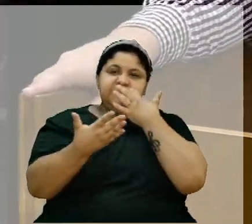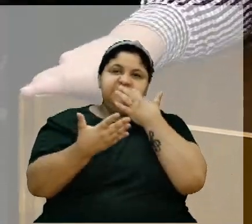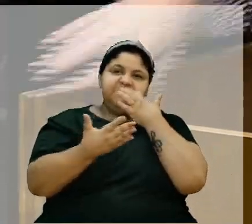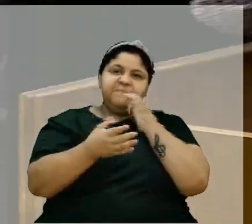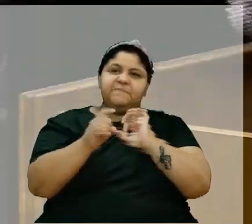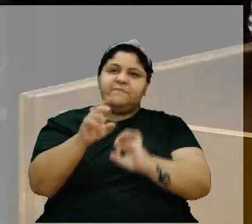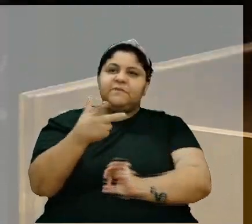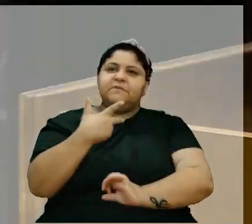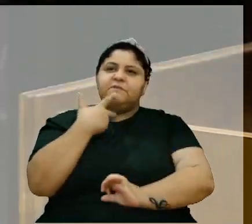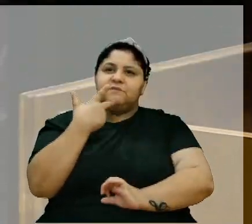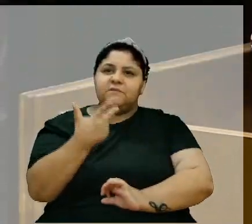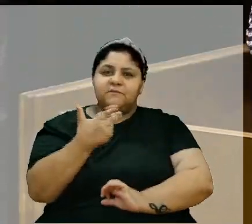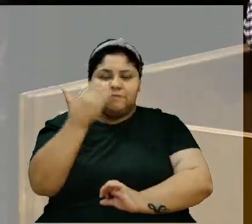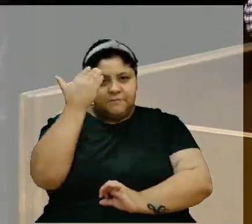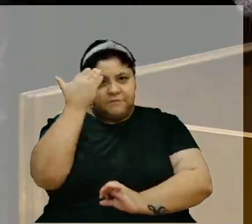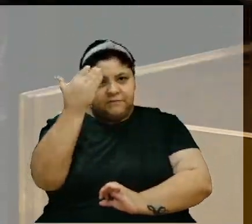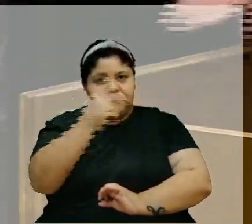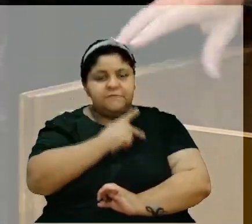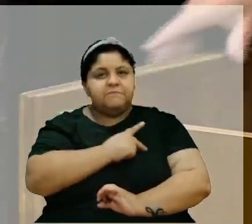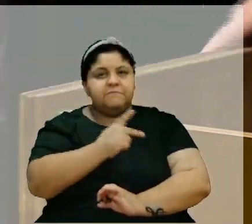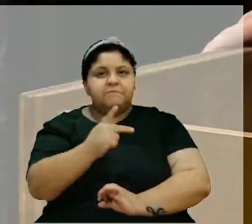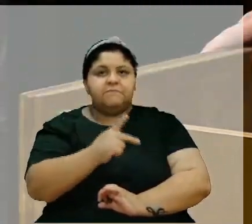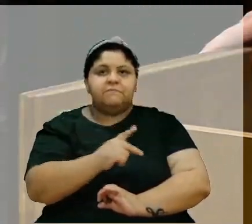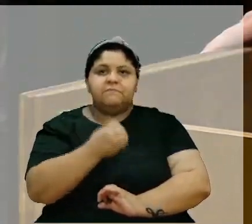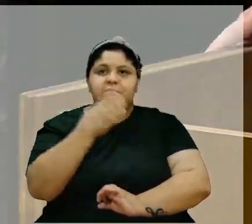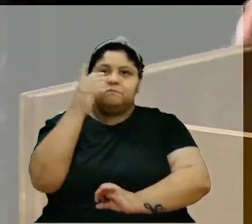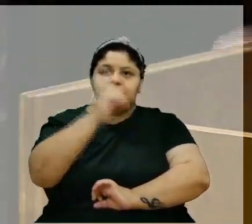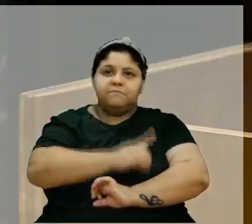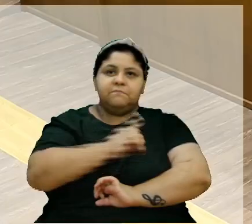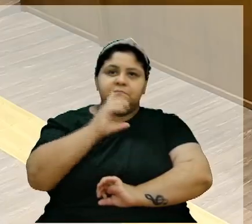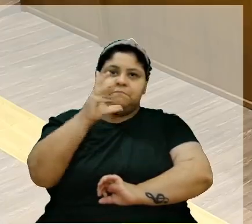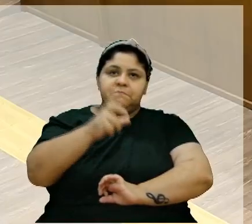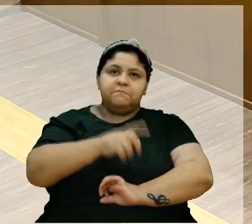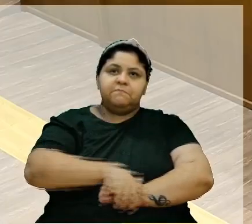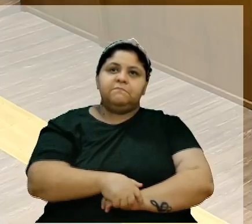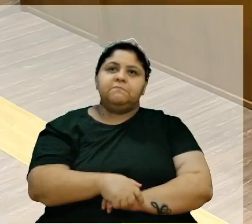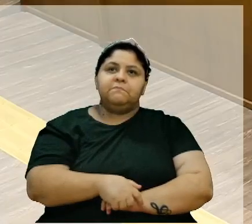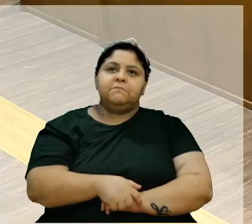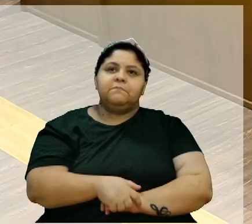Esse é meu assunto. Quero te agradecer, presidente. Bom dia a todos.